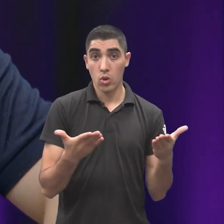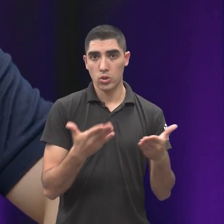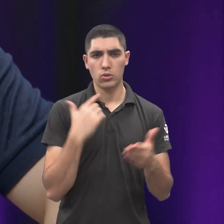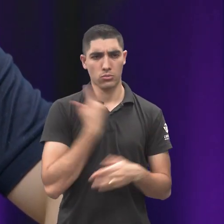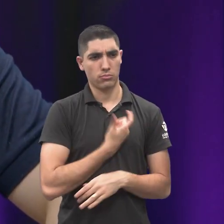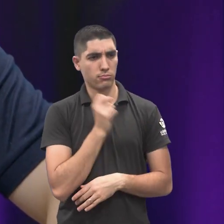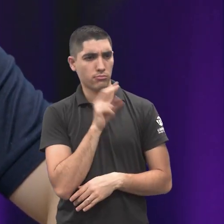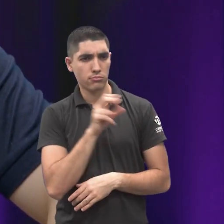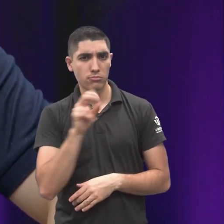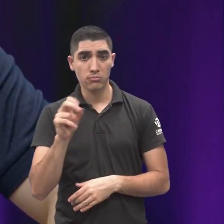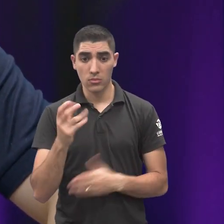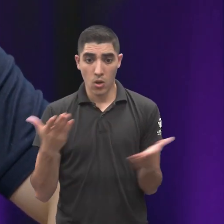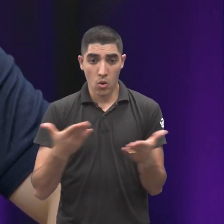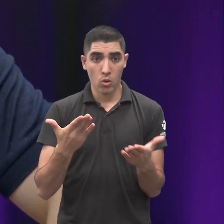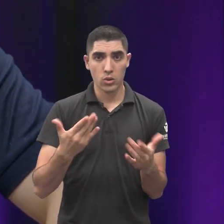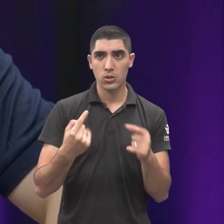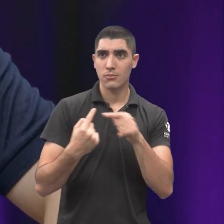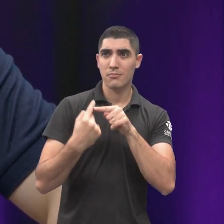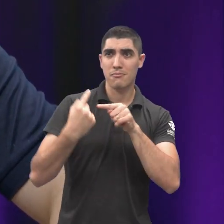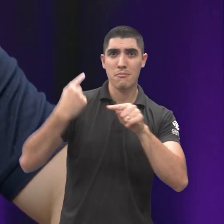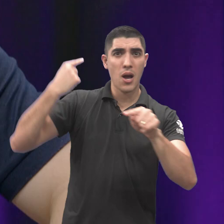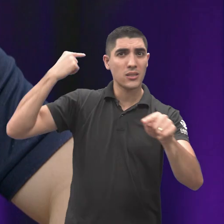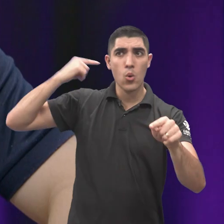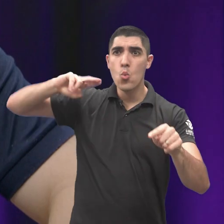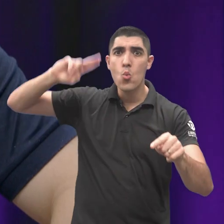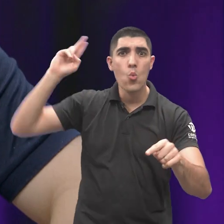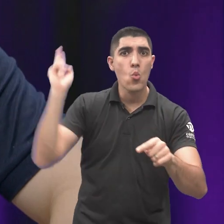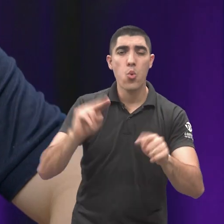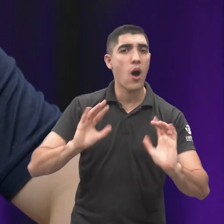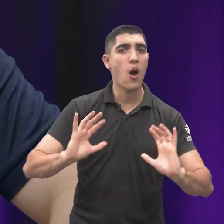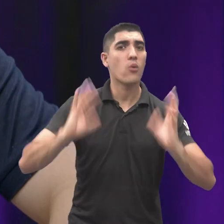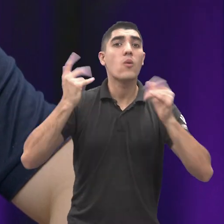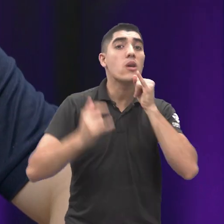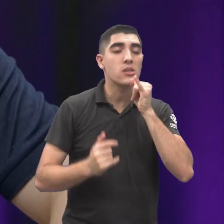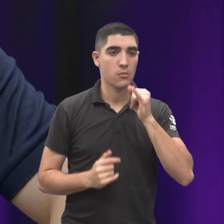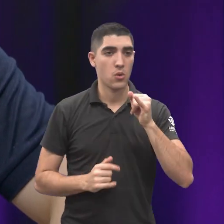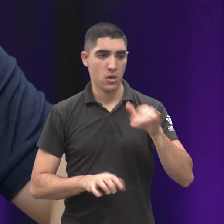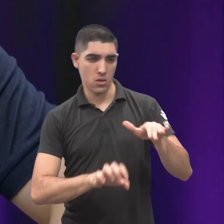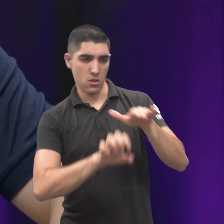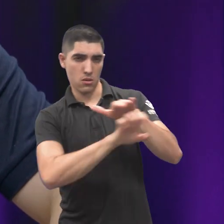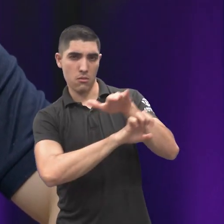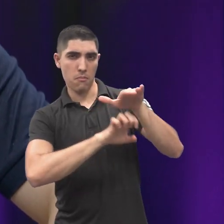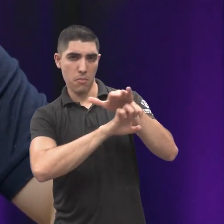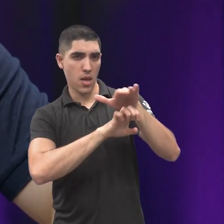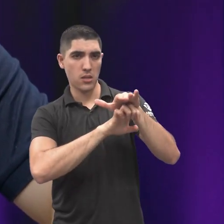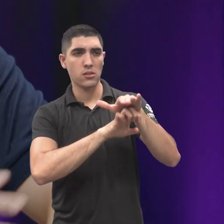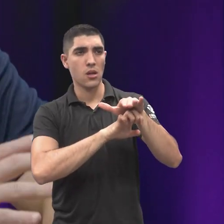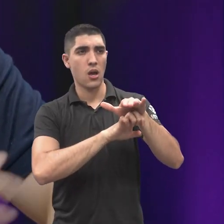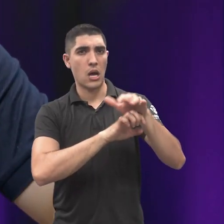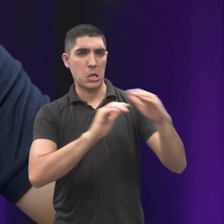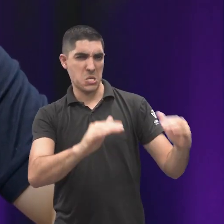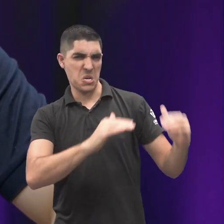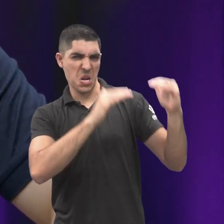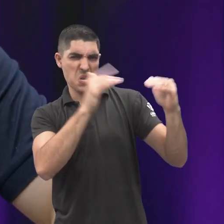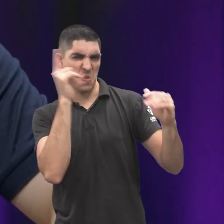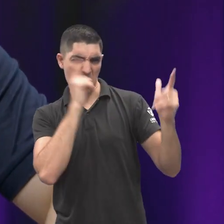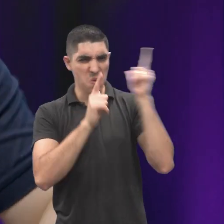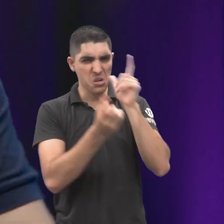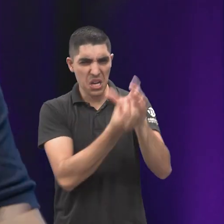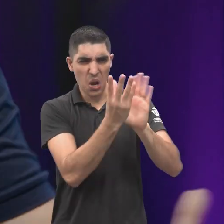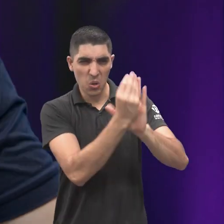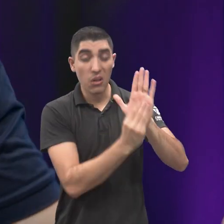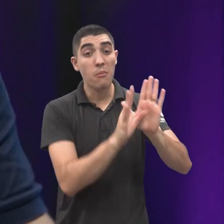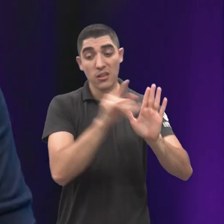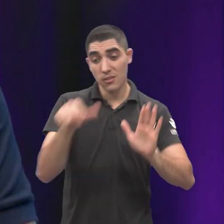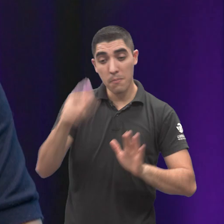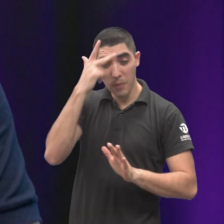hoje um momento nunca vivenciado antes na história da humanidade, onde grandes produtoras poderiam fazer seus conteúdos. Hoje